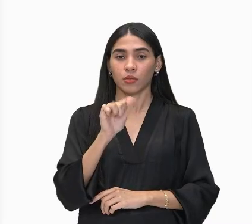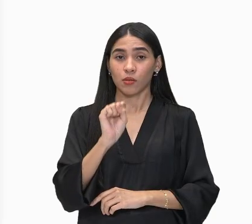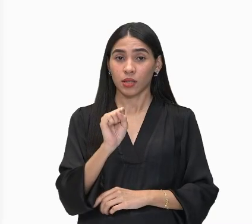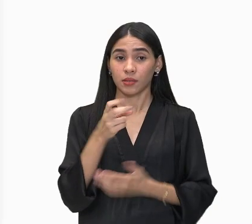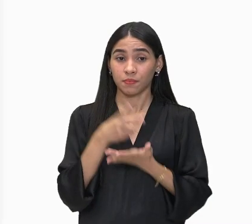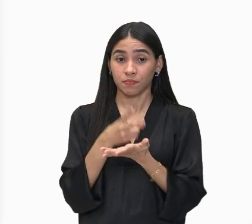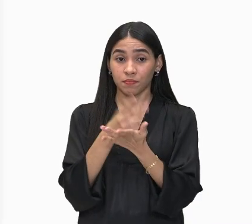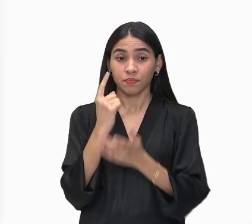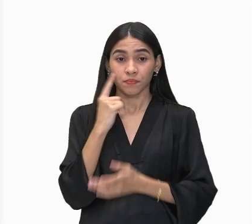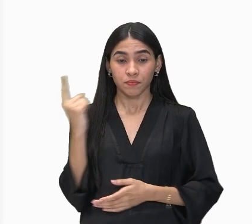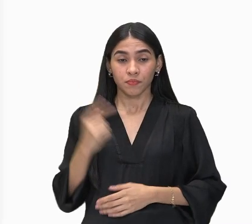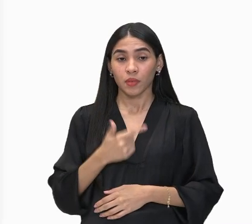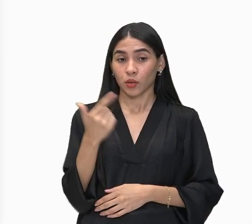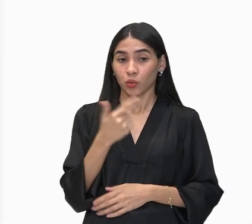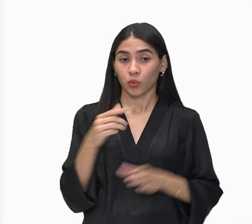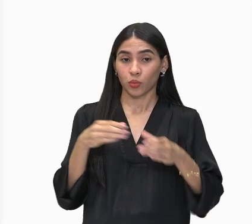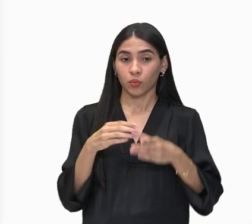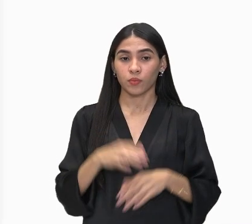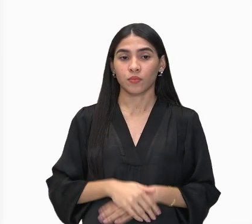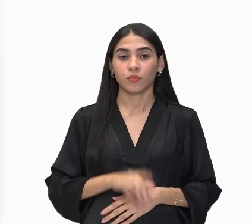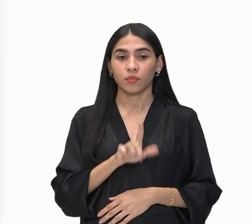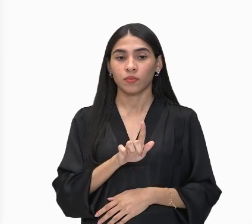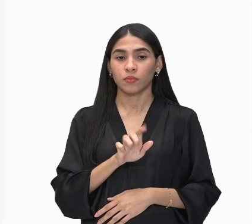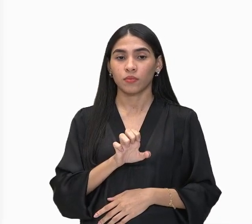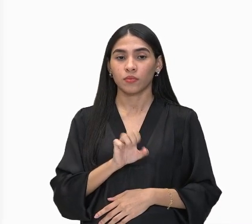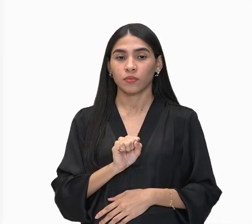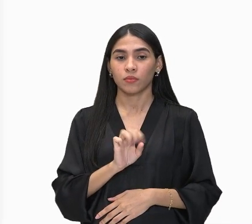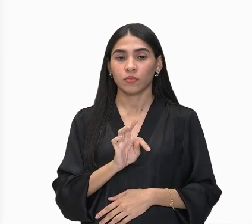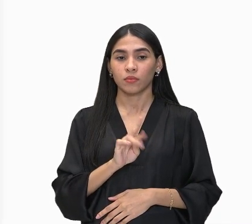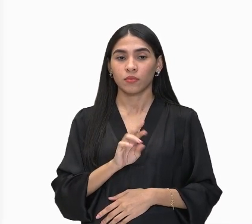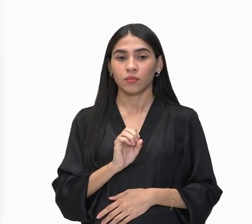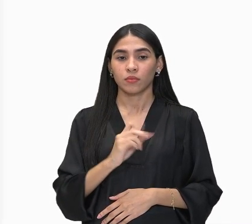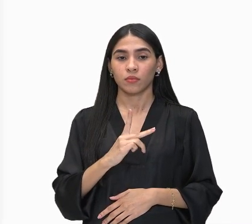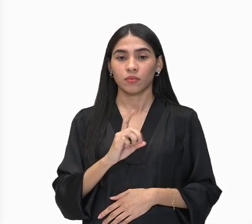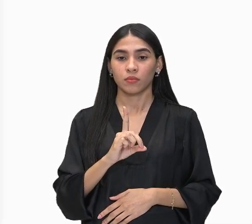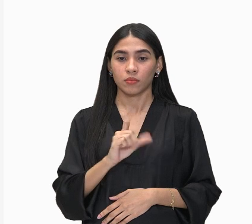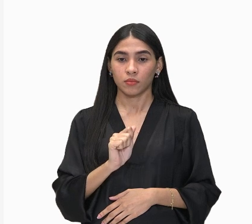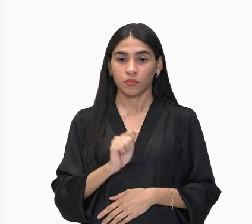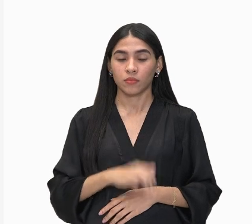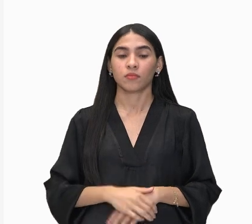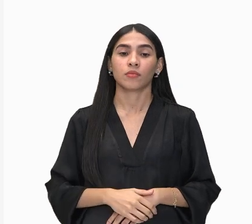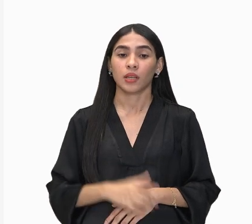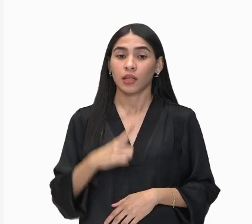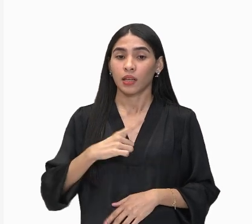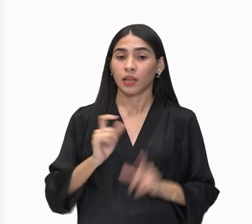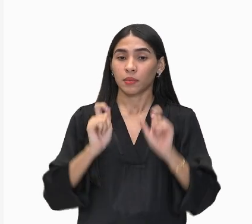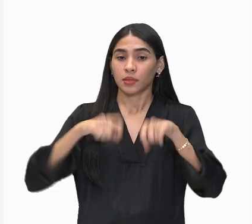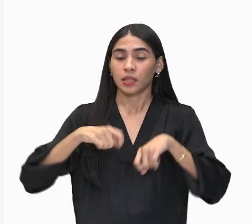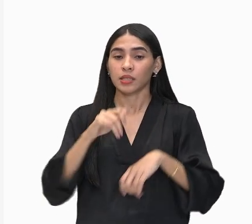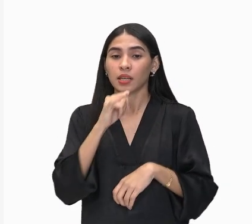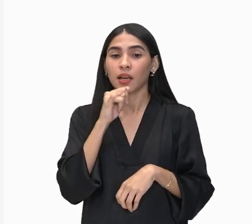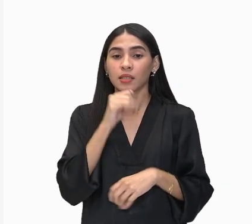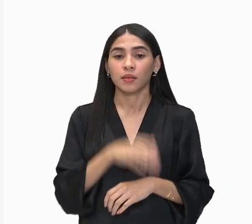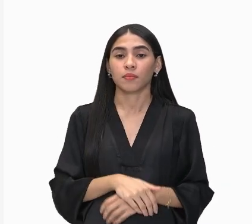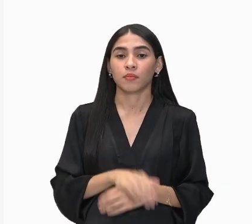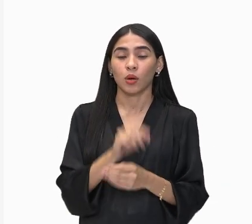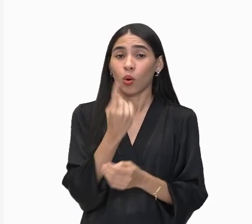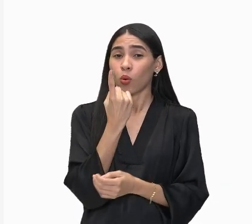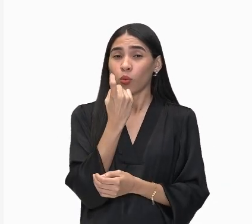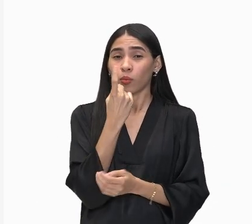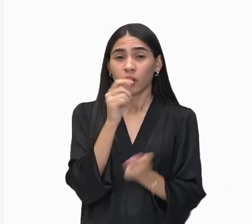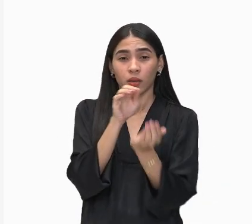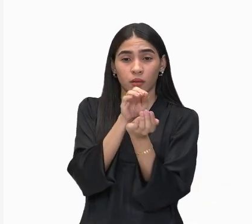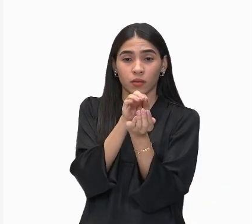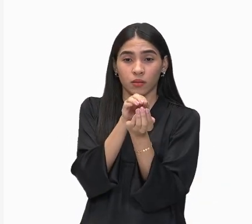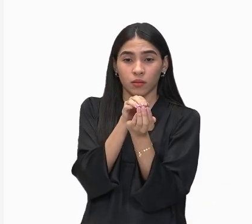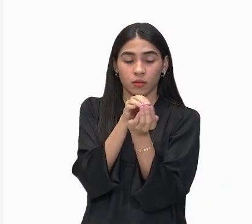aí, nós temos o segundo grupo, que é o grupo Gastrópoda, que possui como característica uma concha, que é